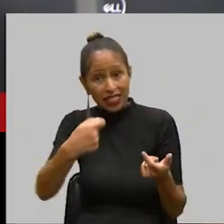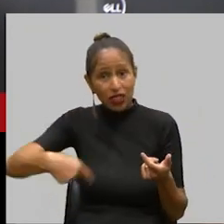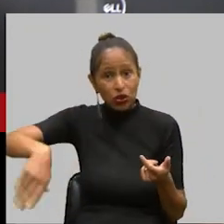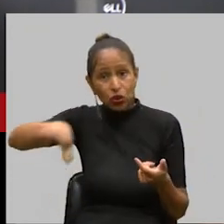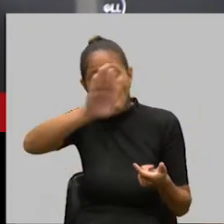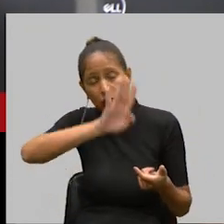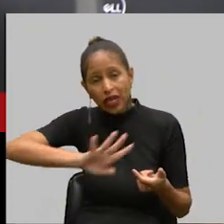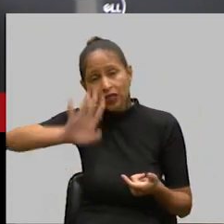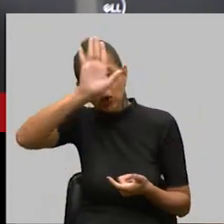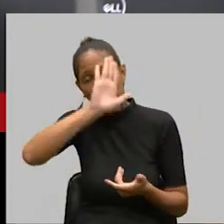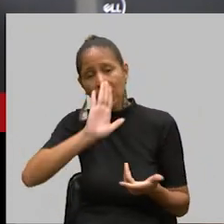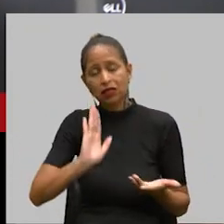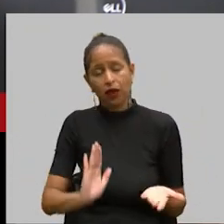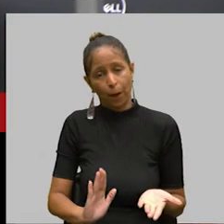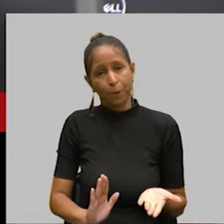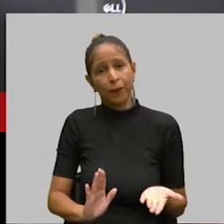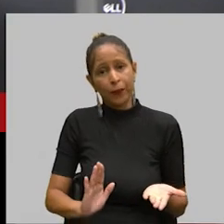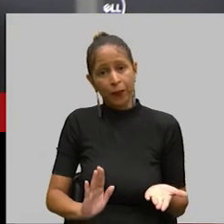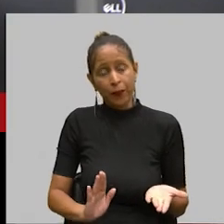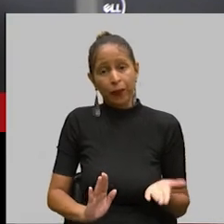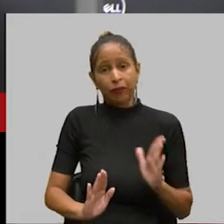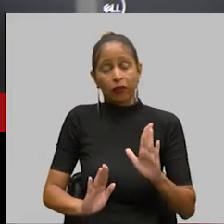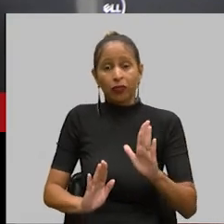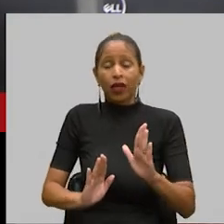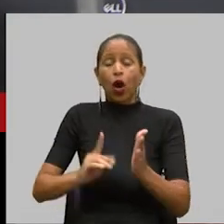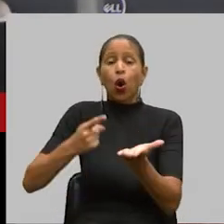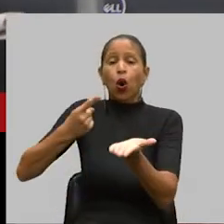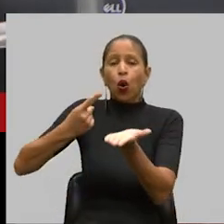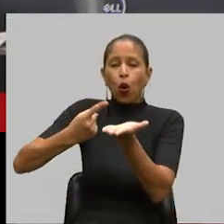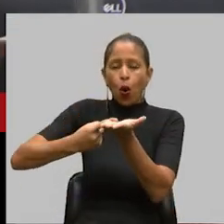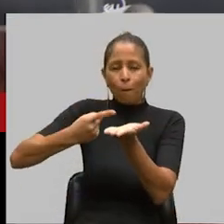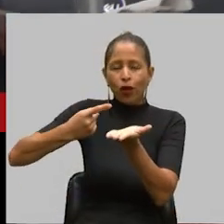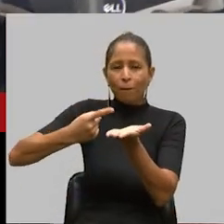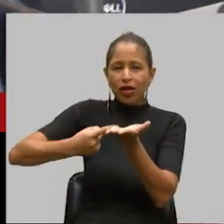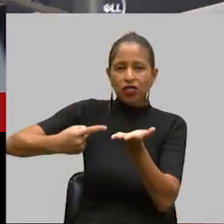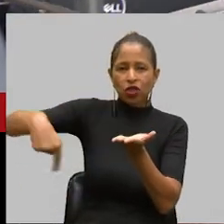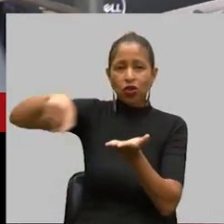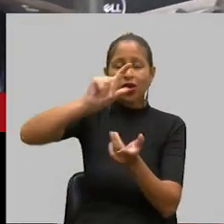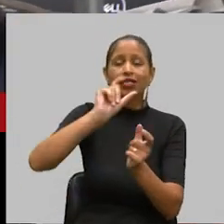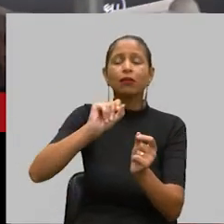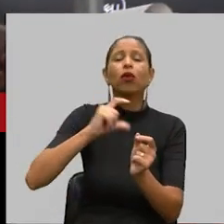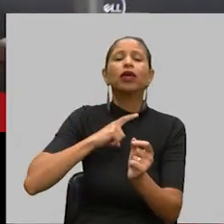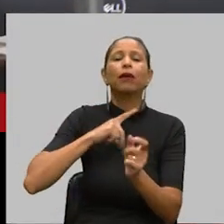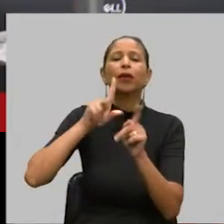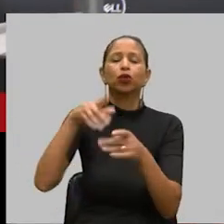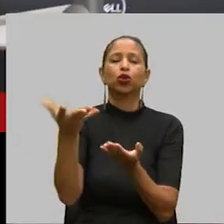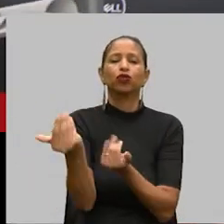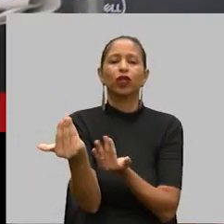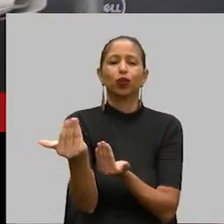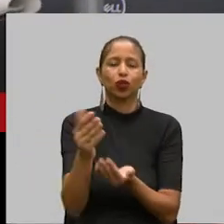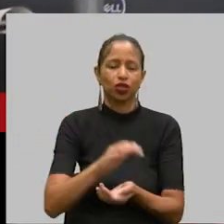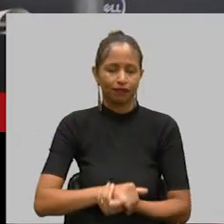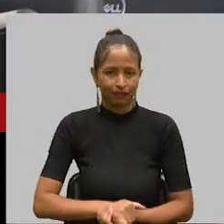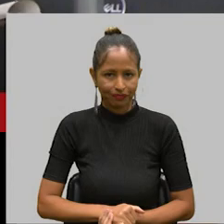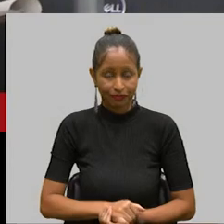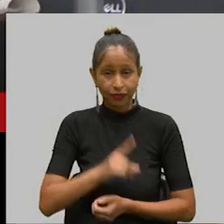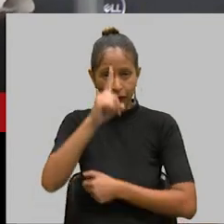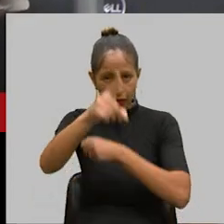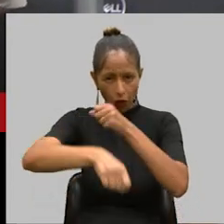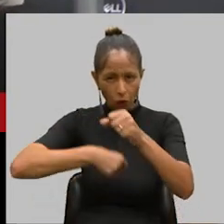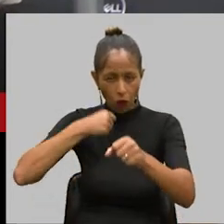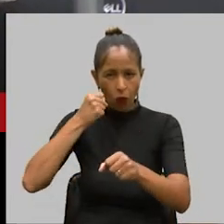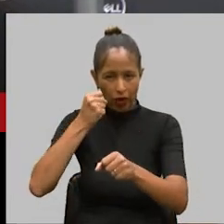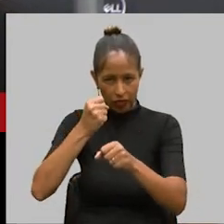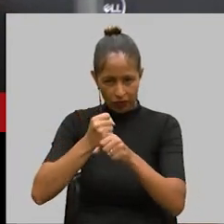território nacional Essa é o Esse é o compromisso que nós devemos ter com a nossa Juventude para o ano que vem